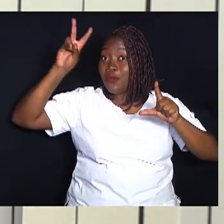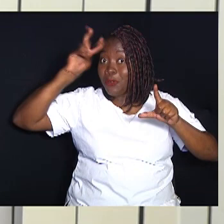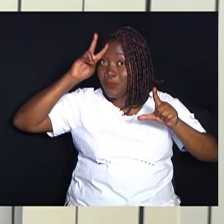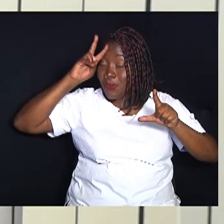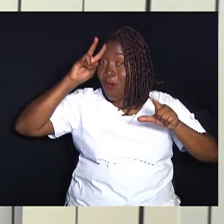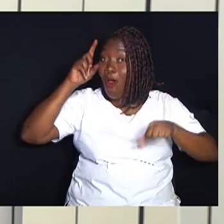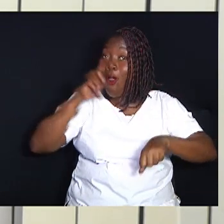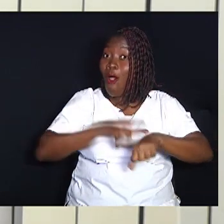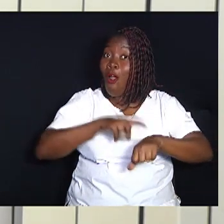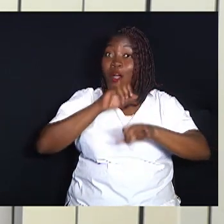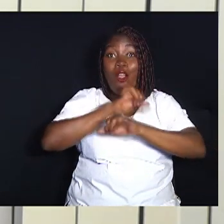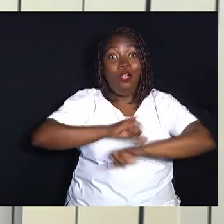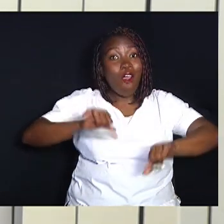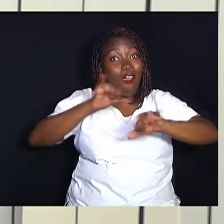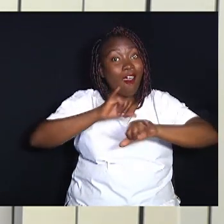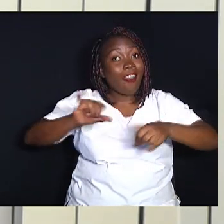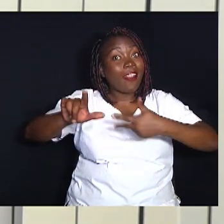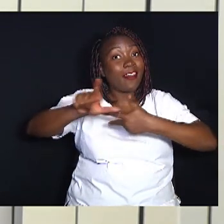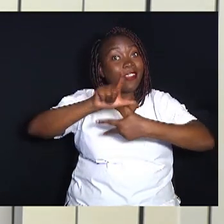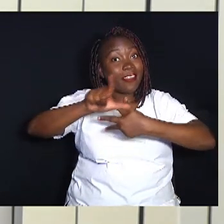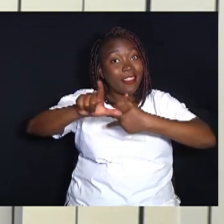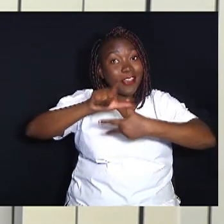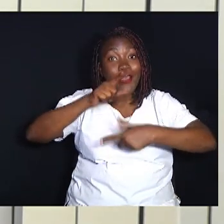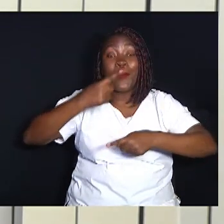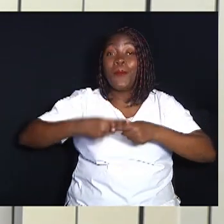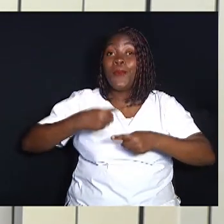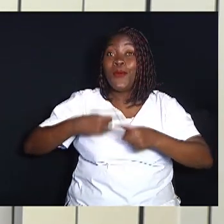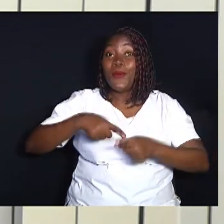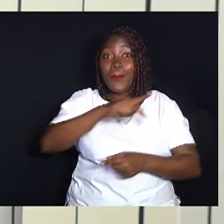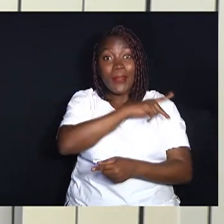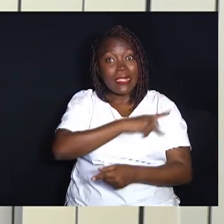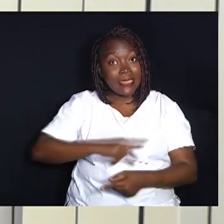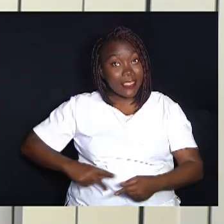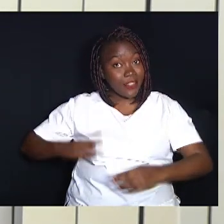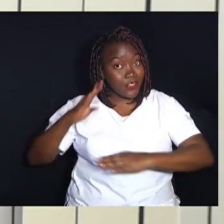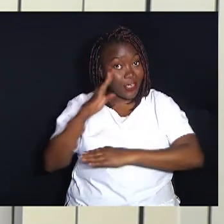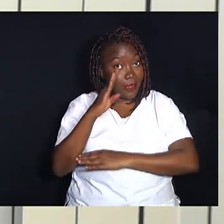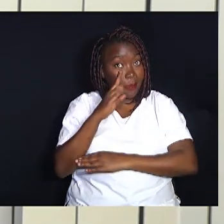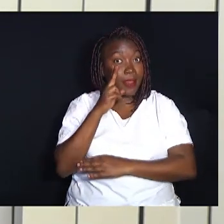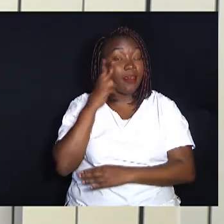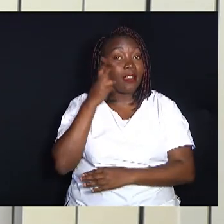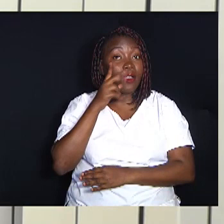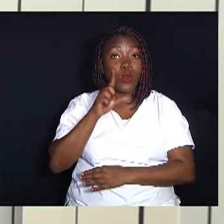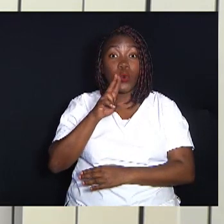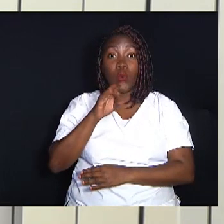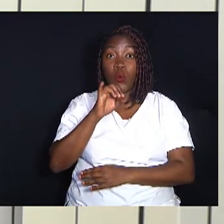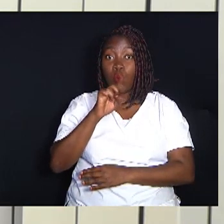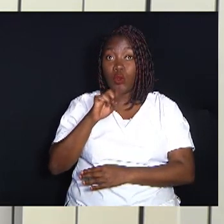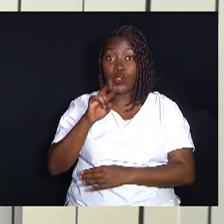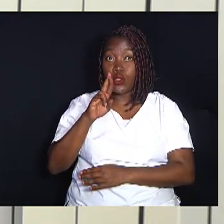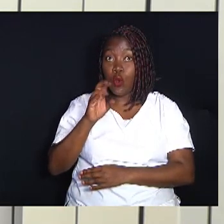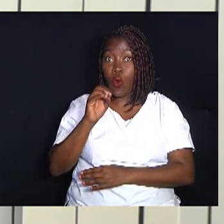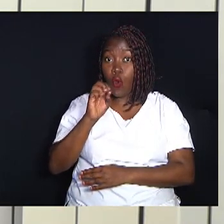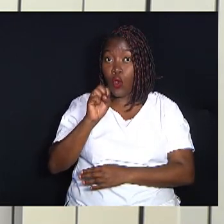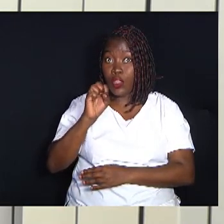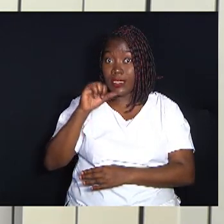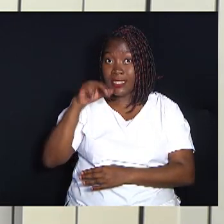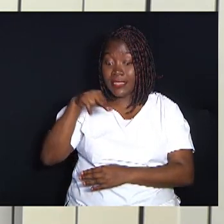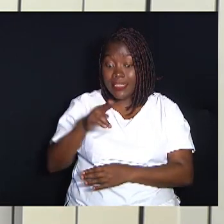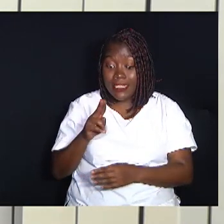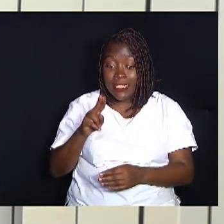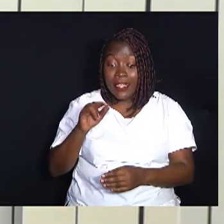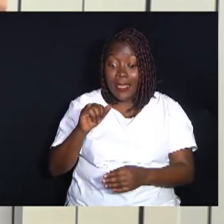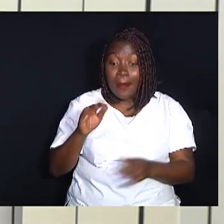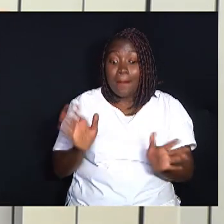das notícias do Legislativo, porque o presidente da Câmara, o vereador Luiz Rossini, promoveu um debate sobre